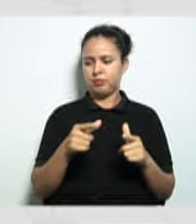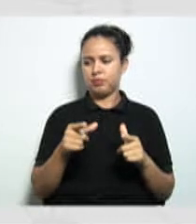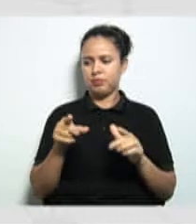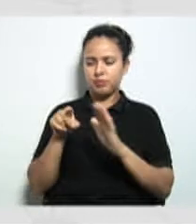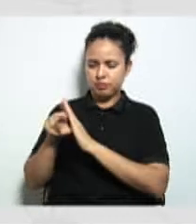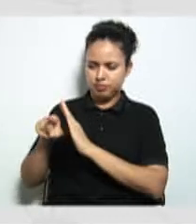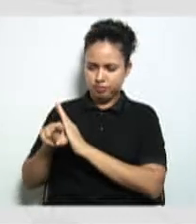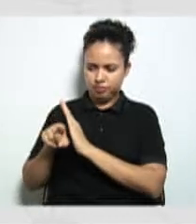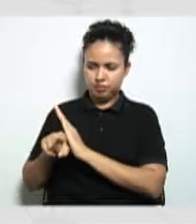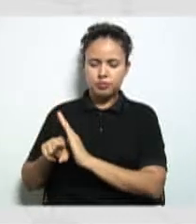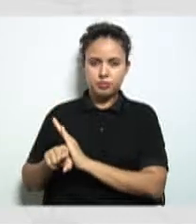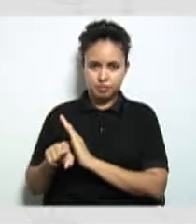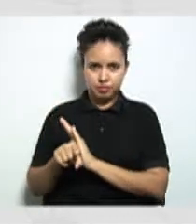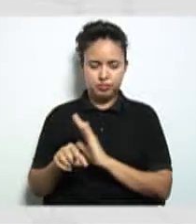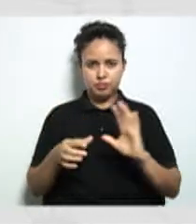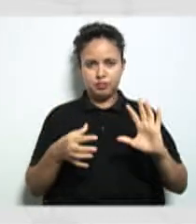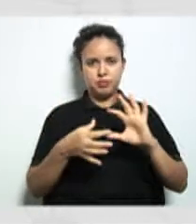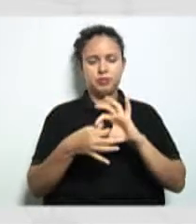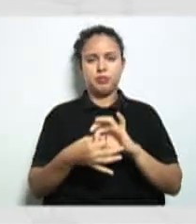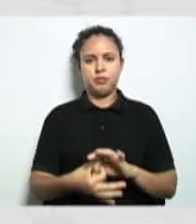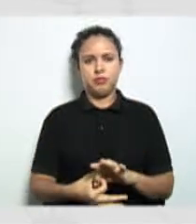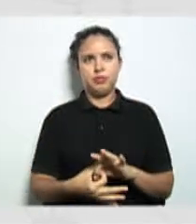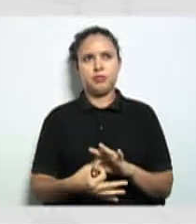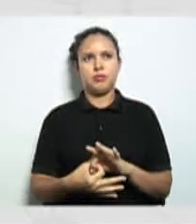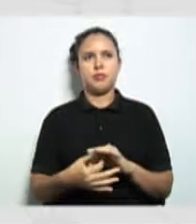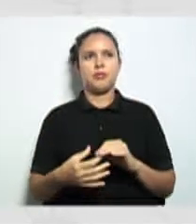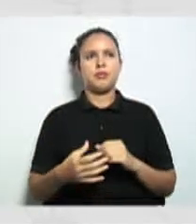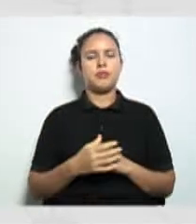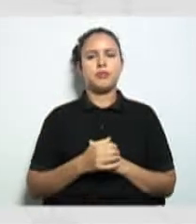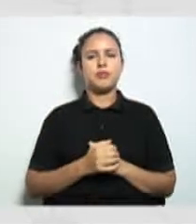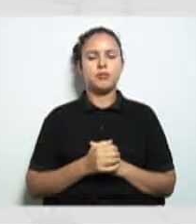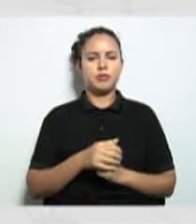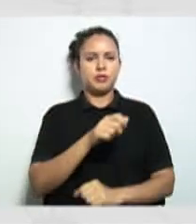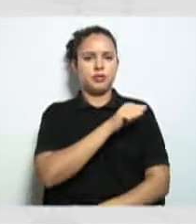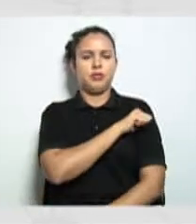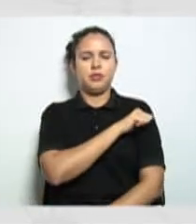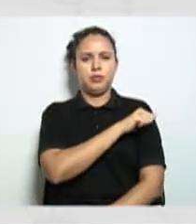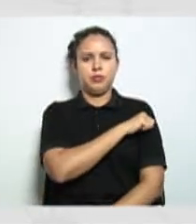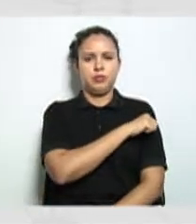Com o questionário. Com o problema de com pesquisa. problema de pesquisa. A aluna